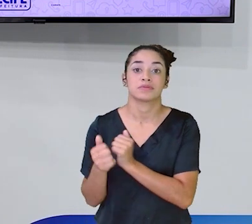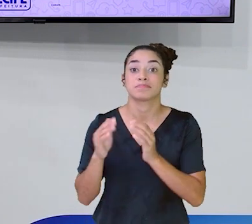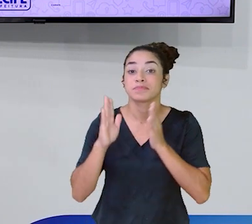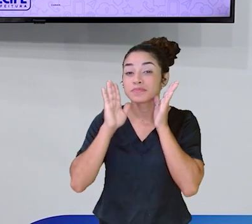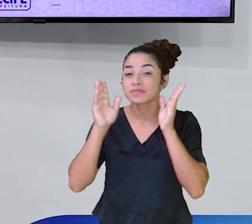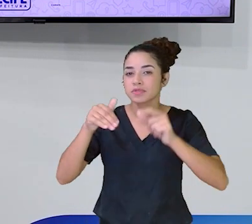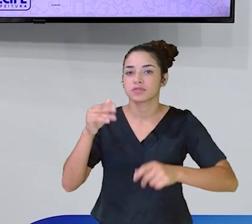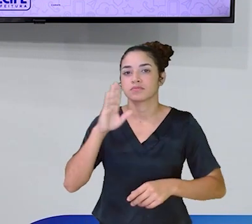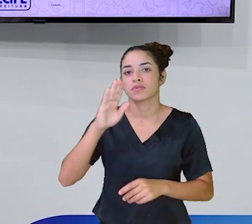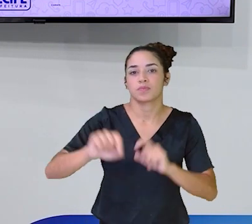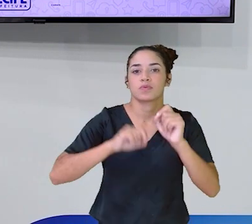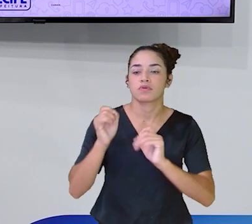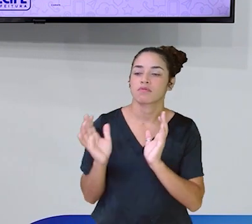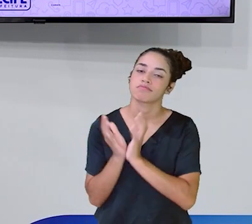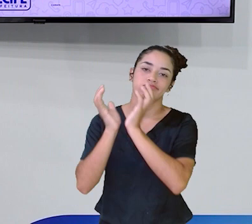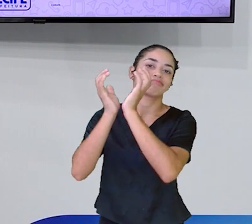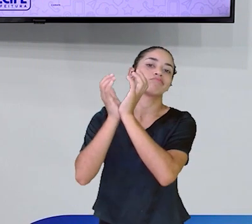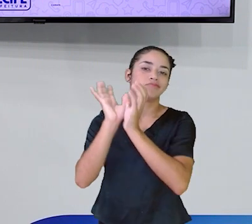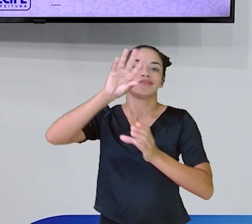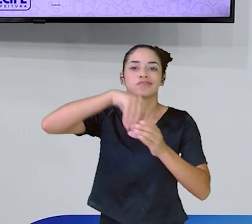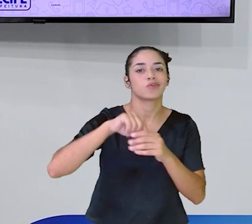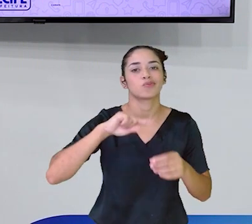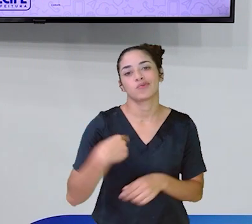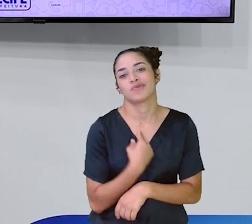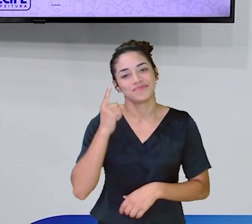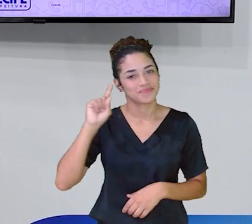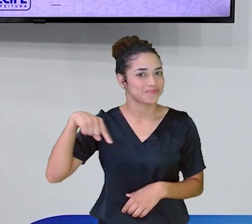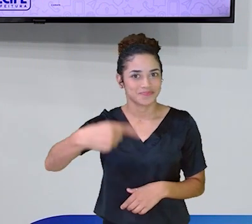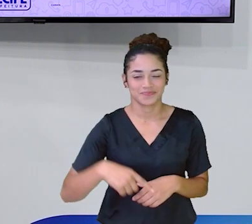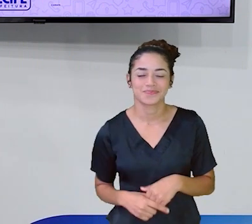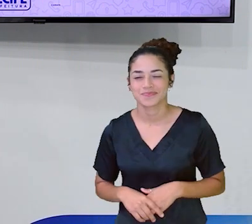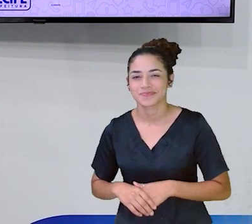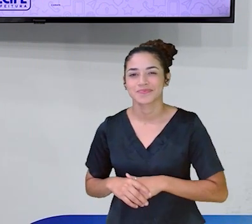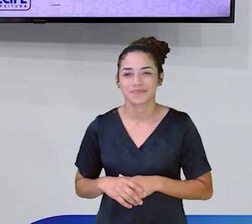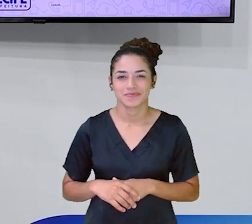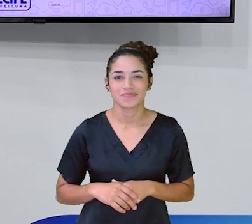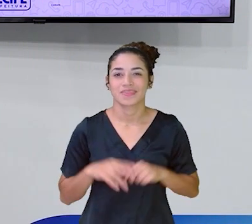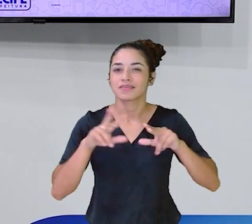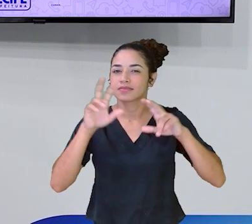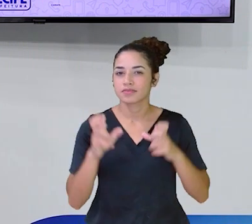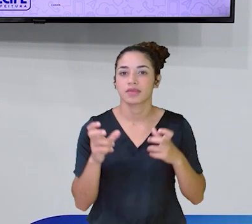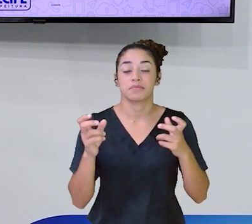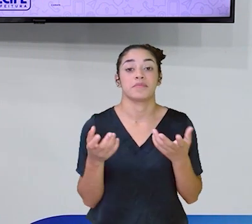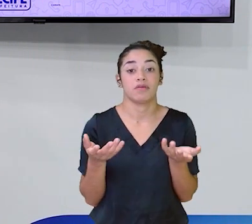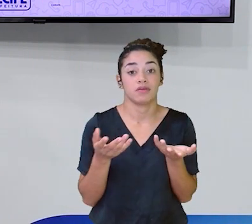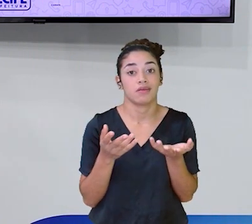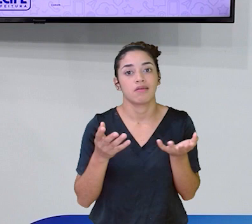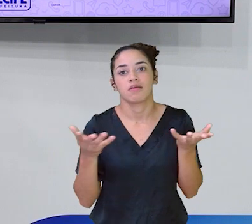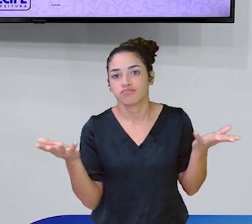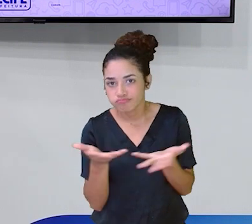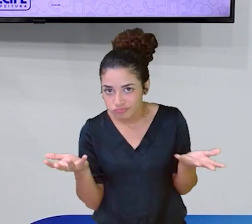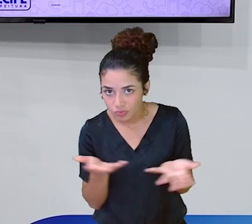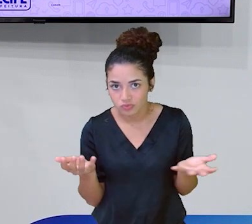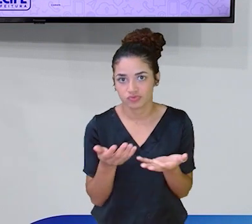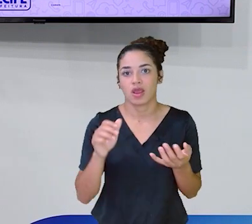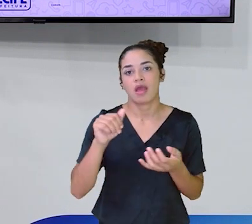vai fazer parte aí do nosso cotidiano, do nosso dia a dia. Fala sobre assuntos atuais do dia a dia ou da